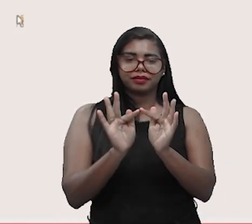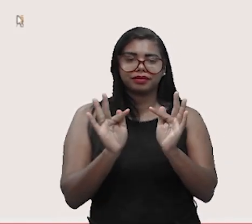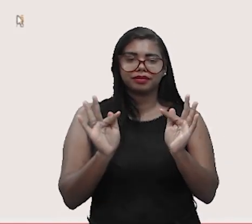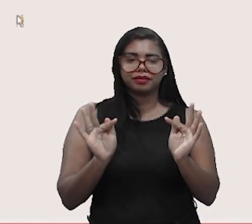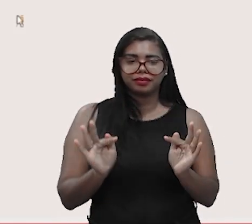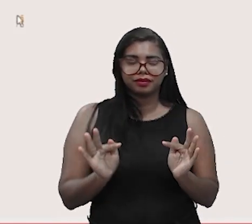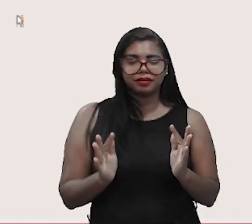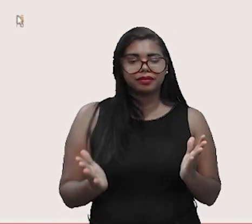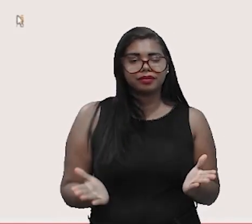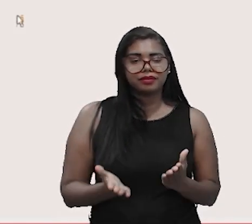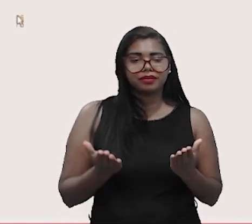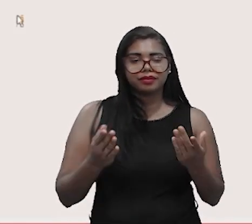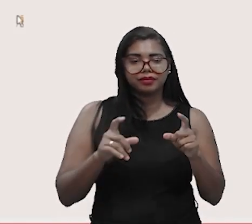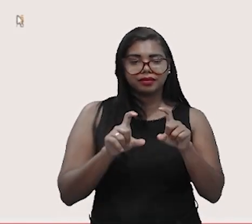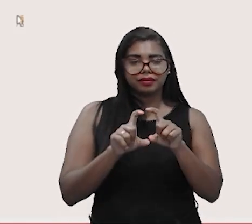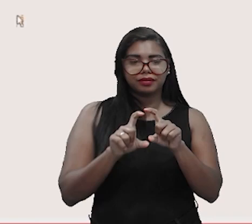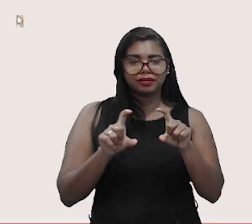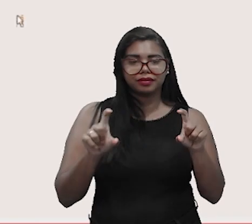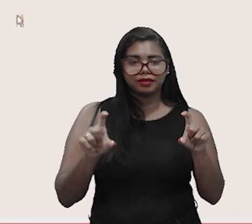no verso.